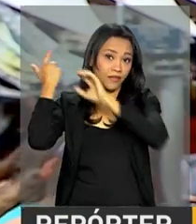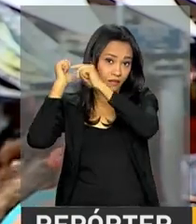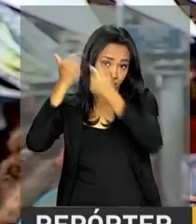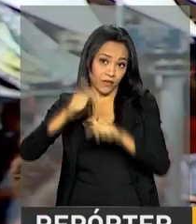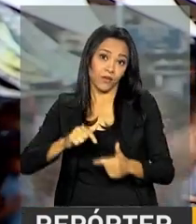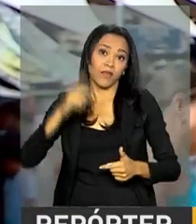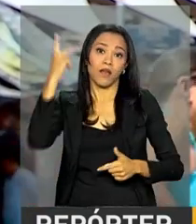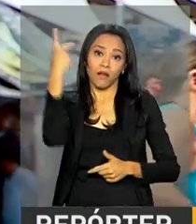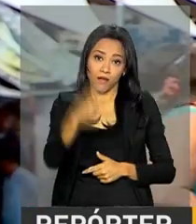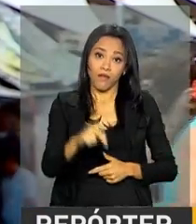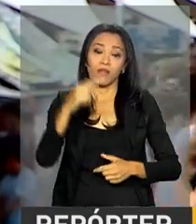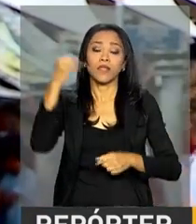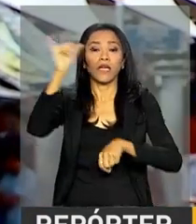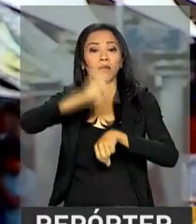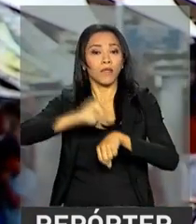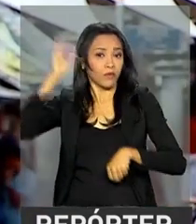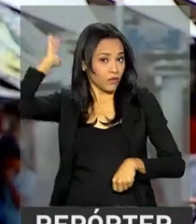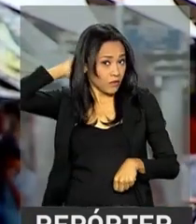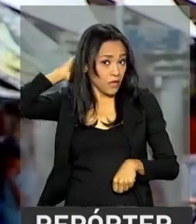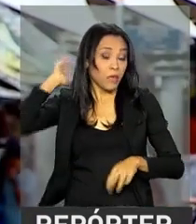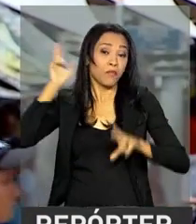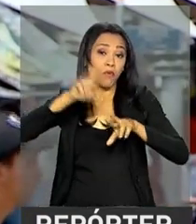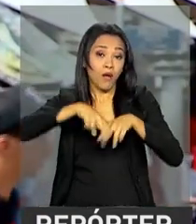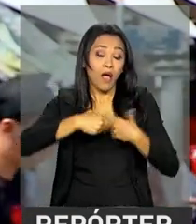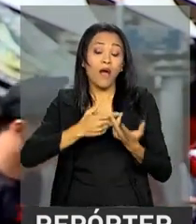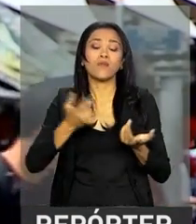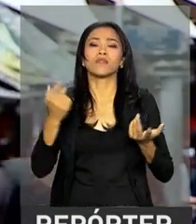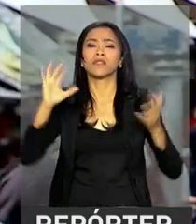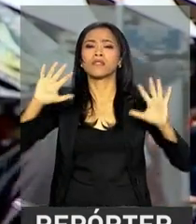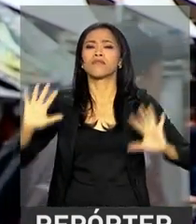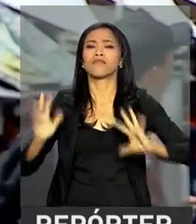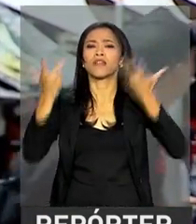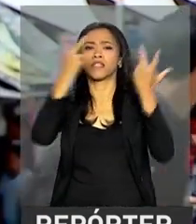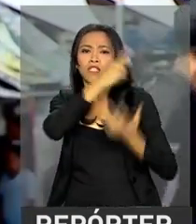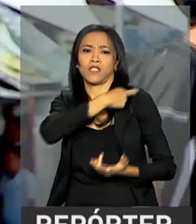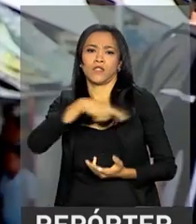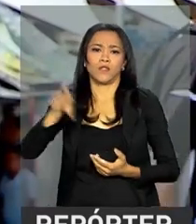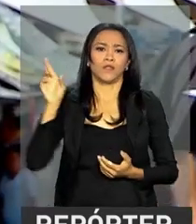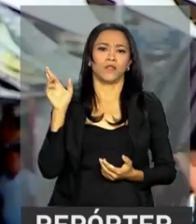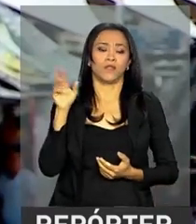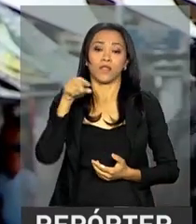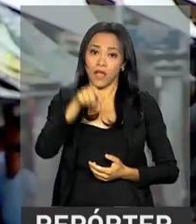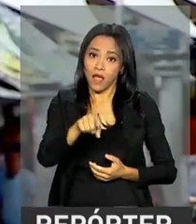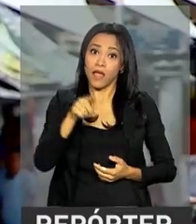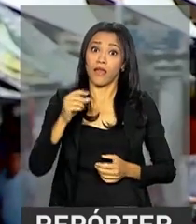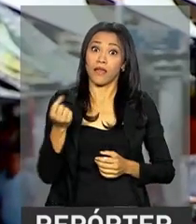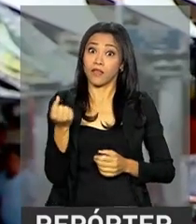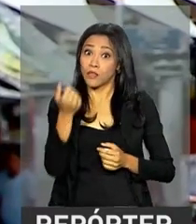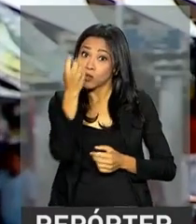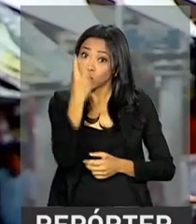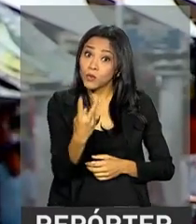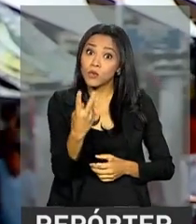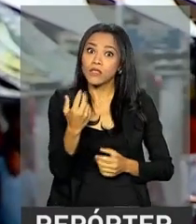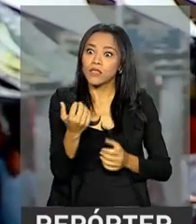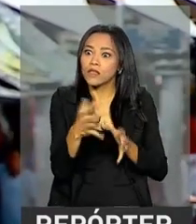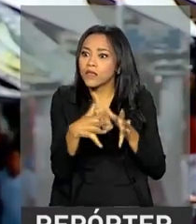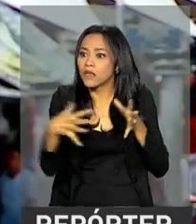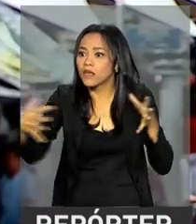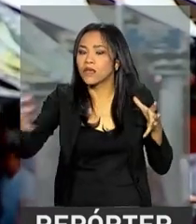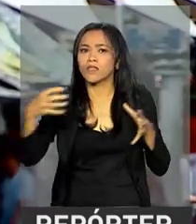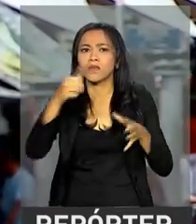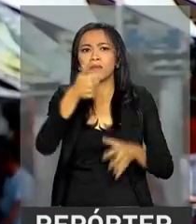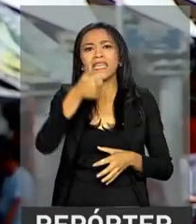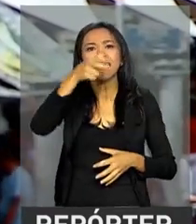conta do círio de nazaré uma das maiores celebrações religiosas do mundo são 12 grandes procissões e ao todo 15